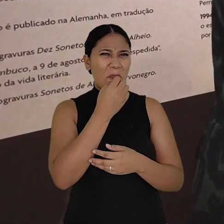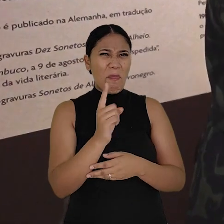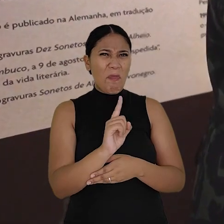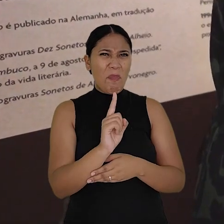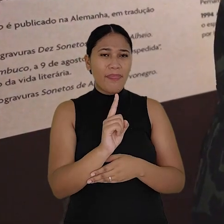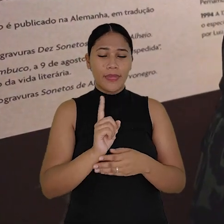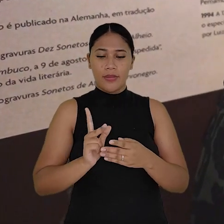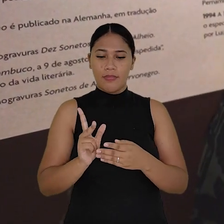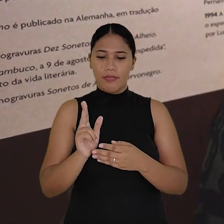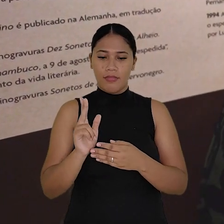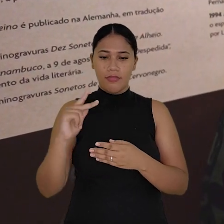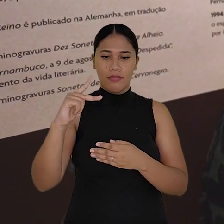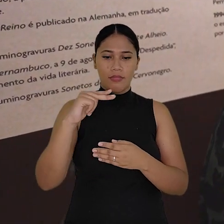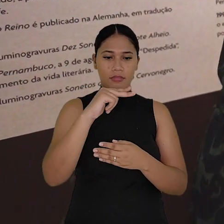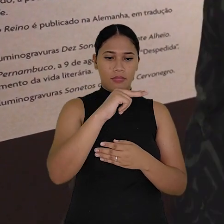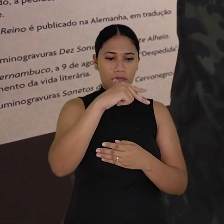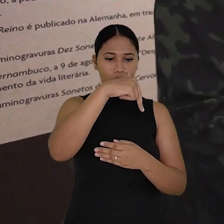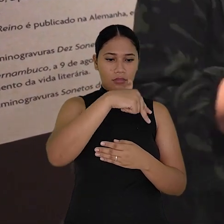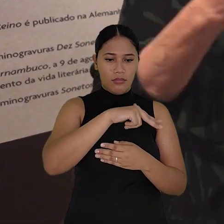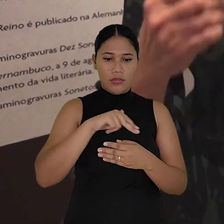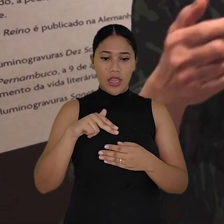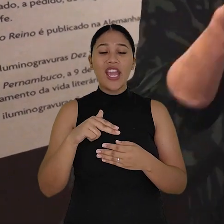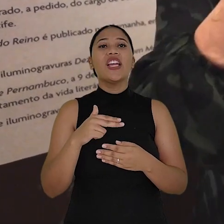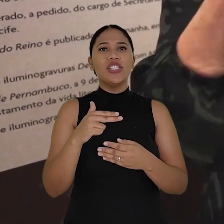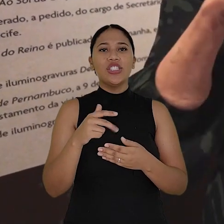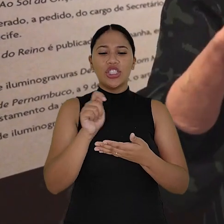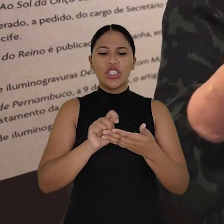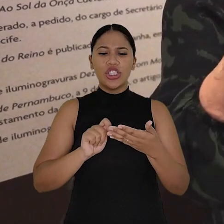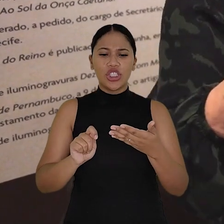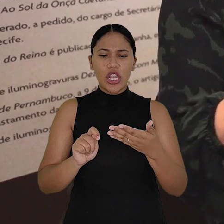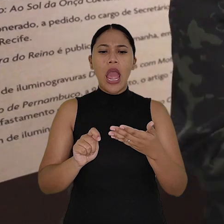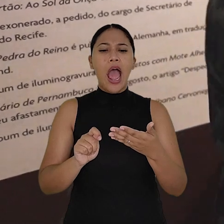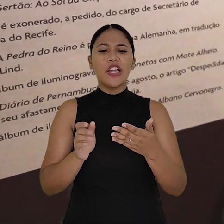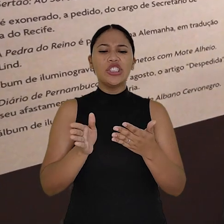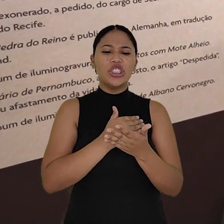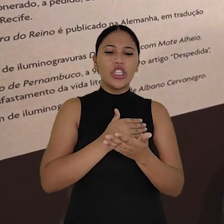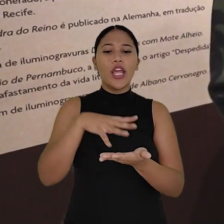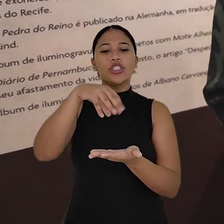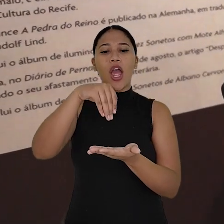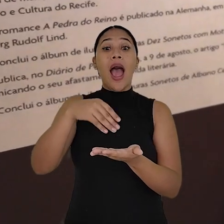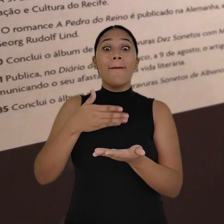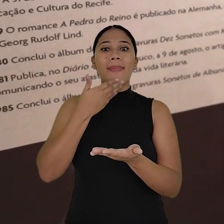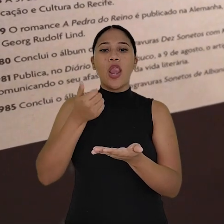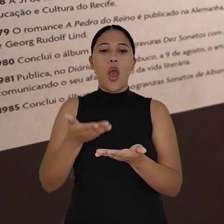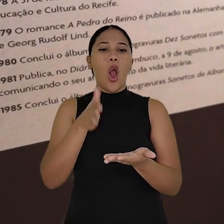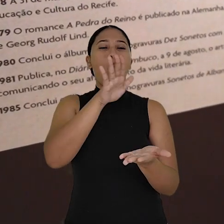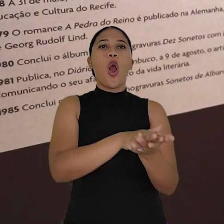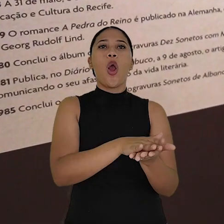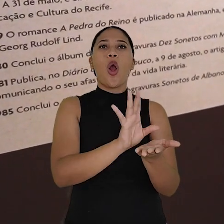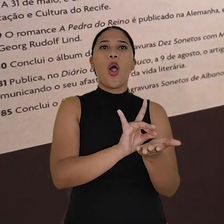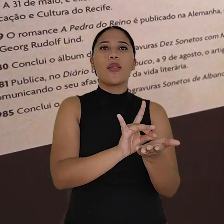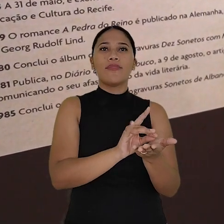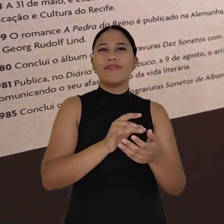que uma coisa não estava bem, ele recortava e escrevia de novo, xerocava e colava, entendeu? Então